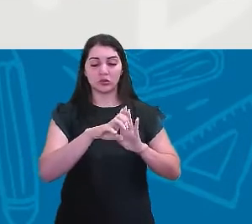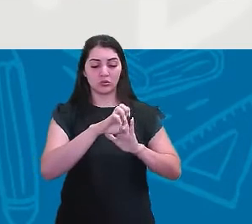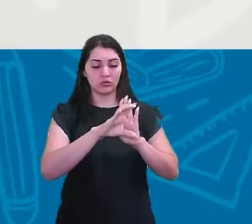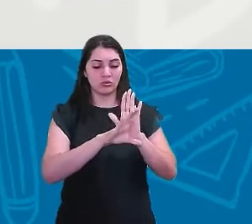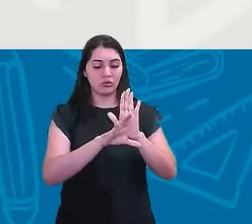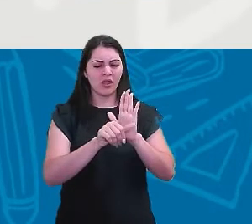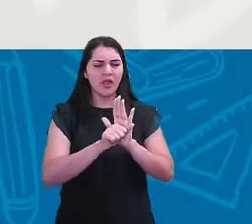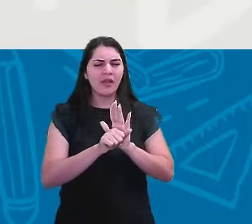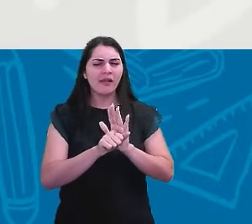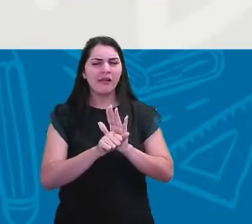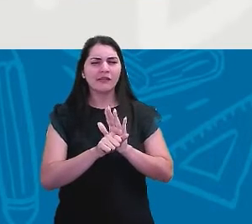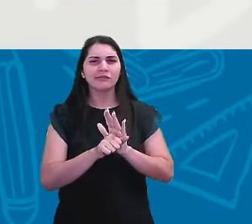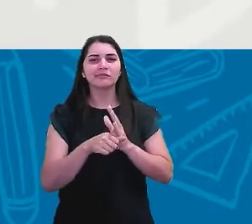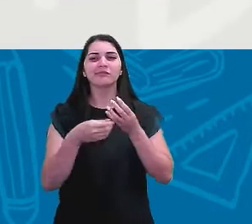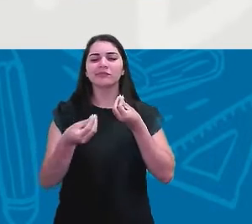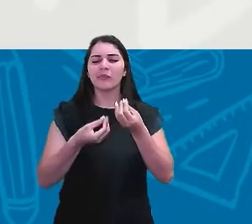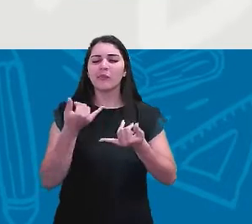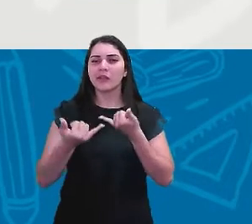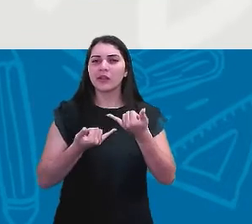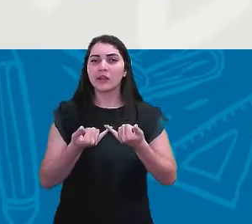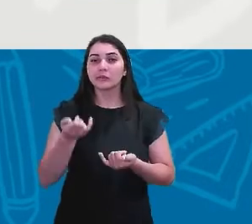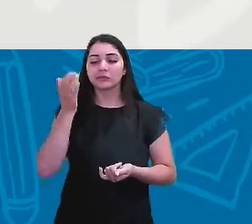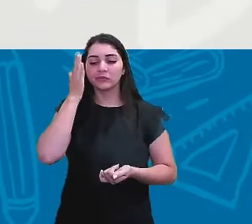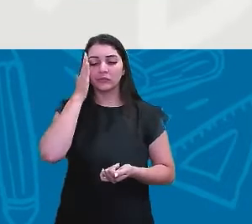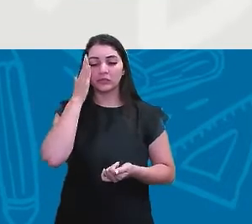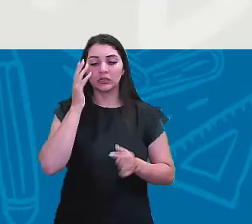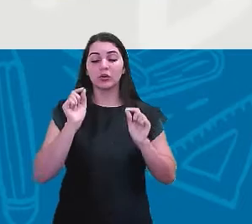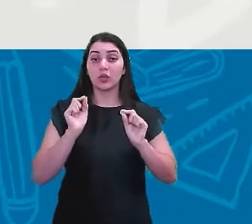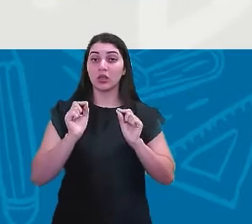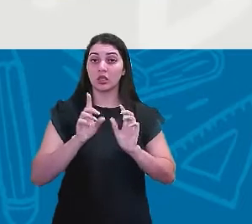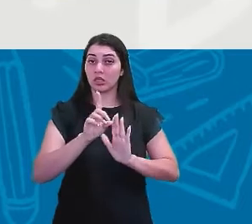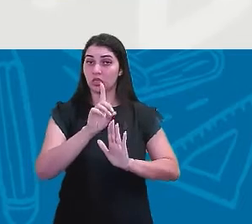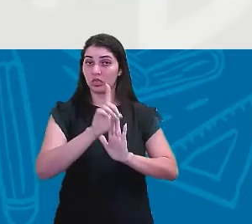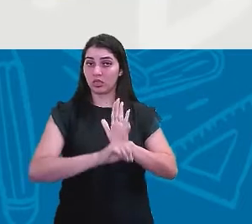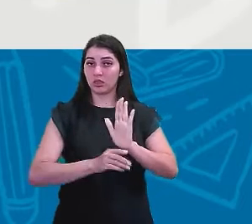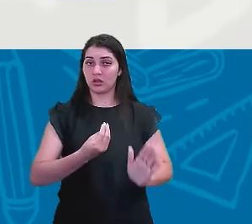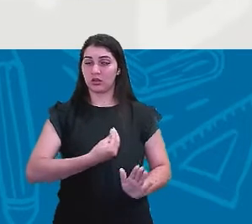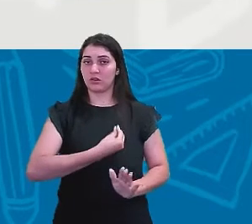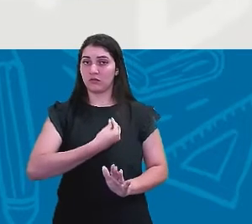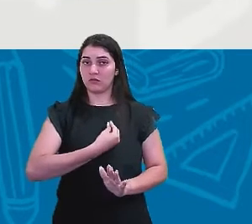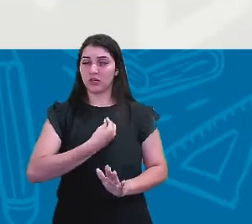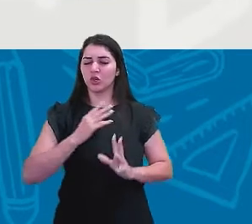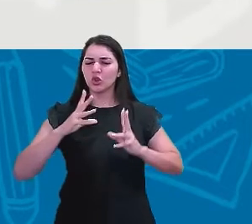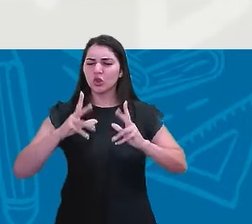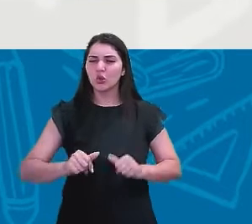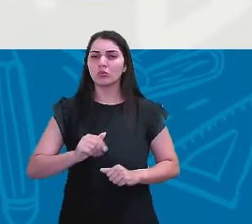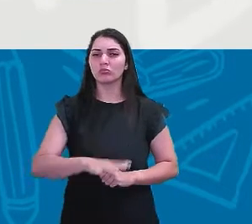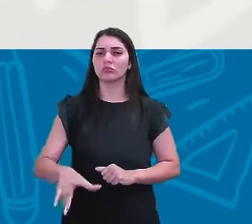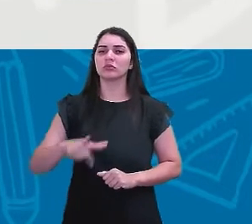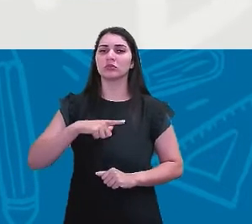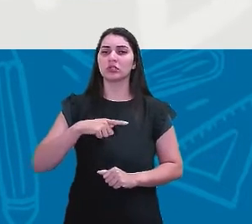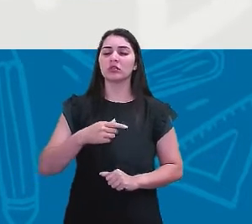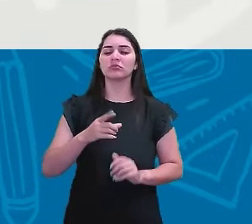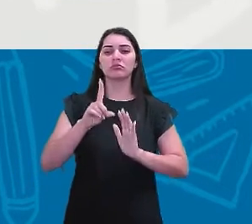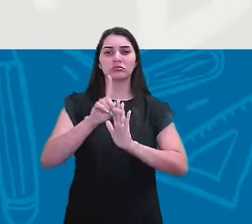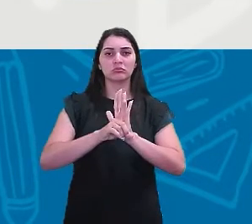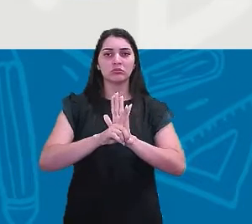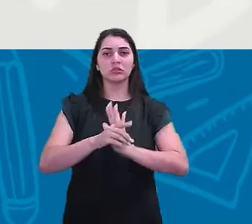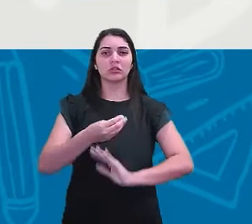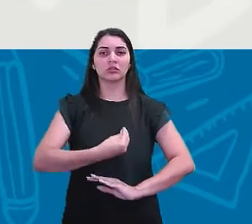vocês entenderem. No ECA tem direito à vida, toda criança tem direito à vida, direito